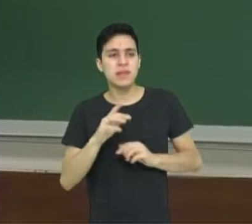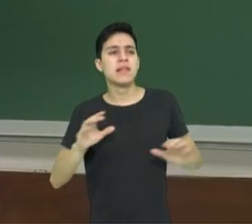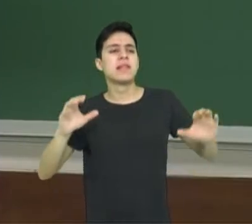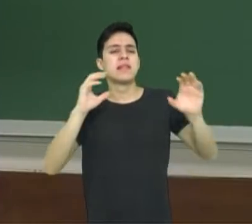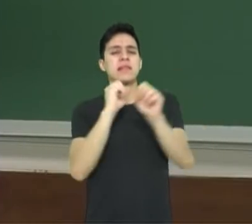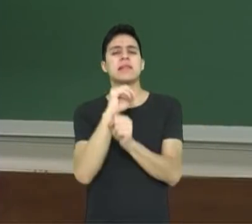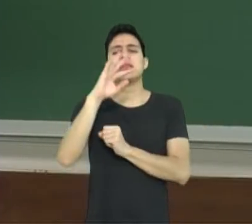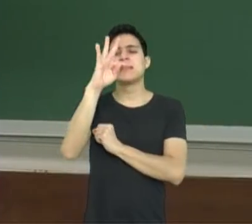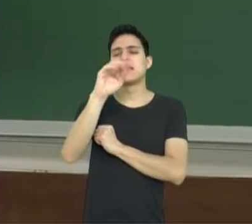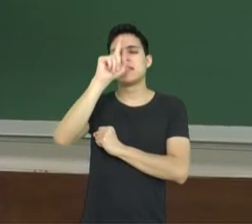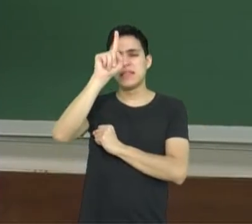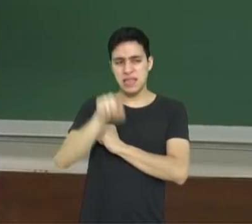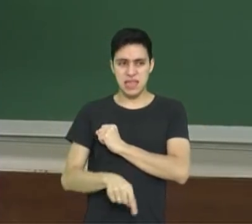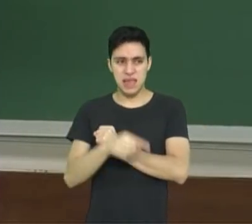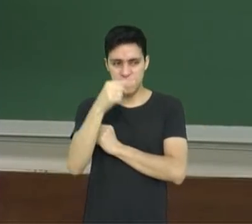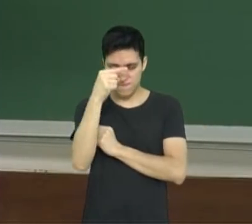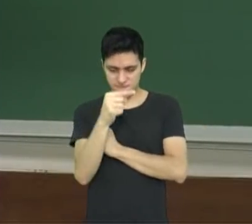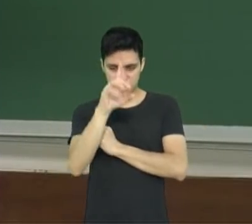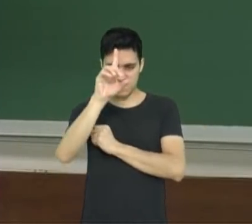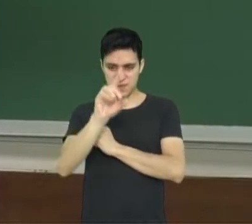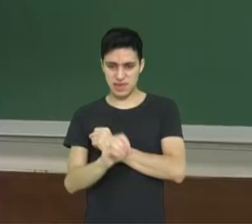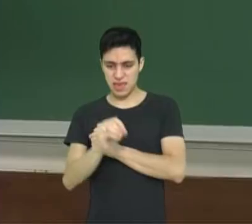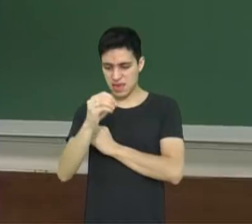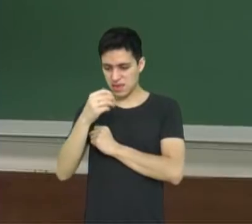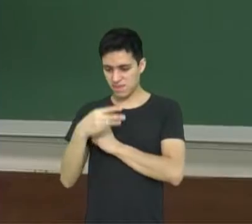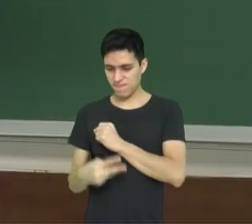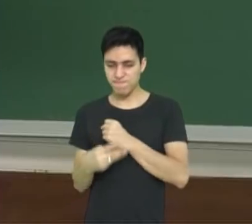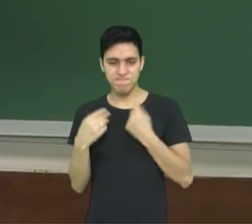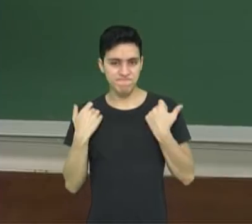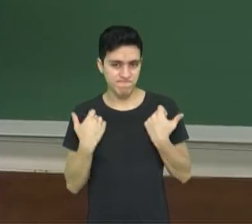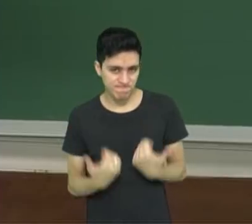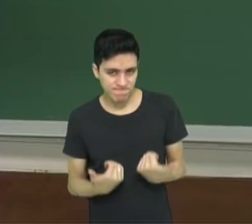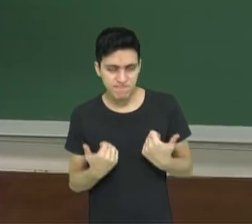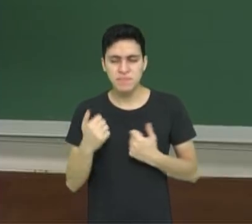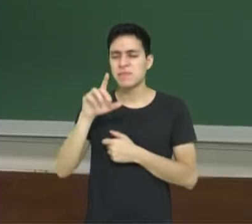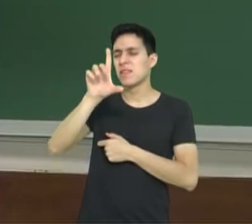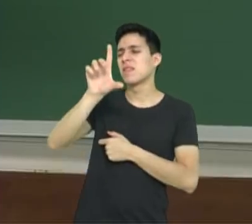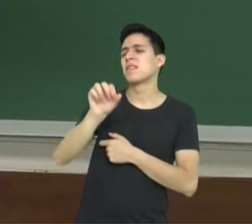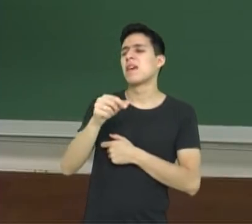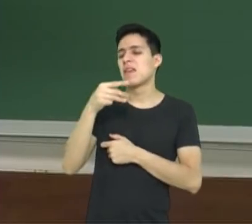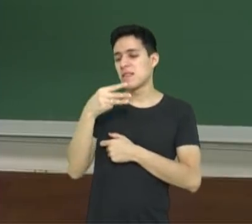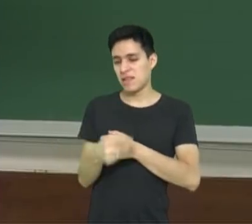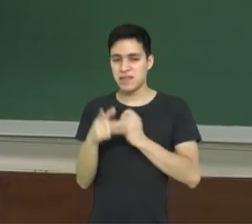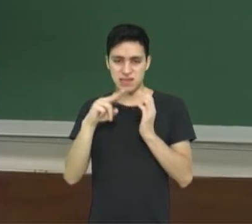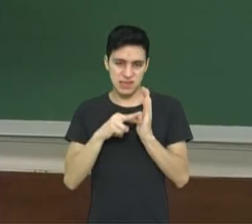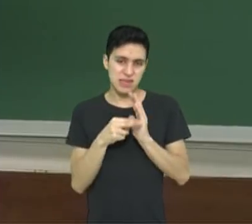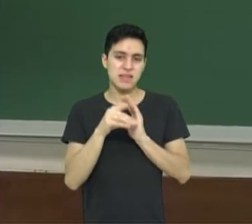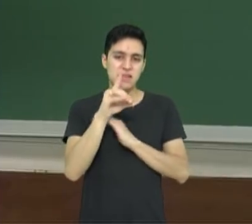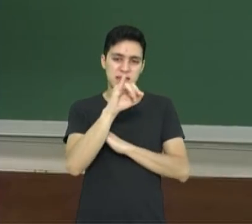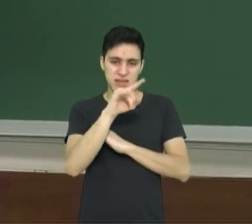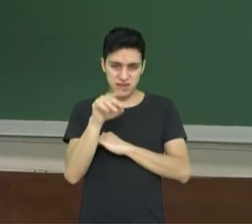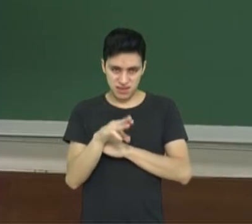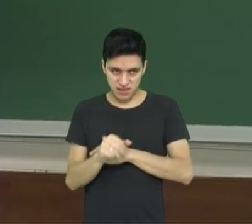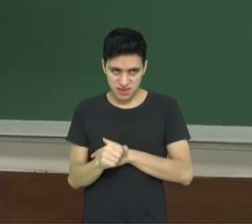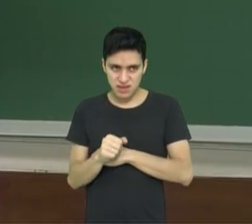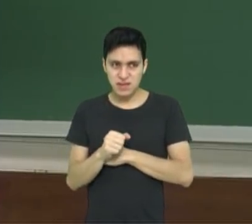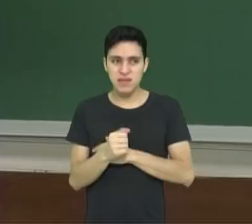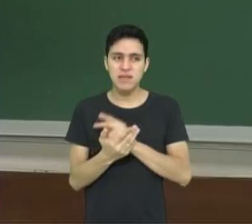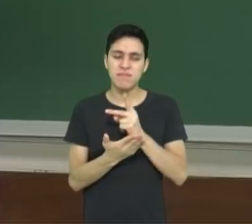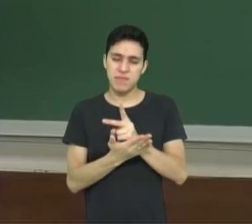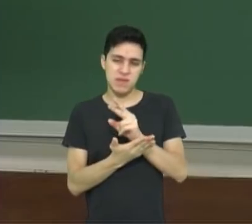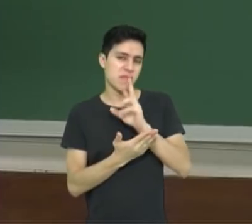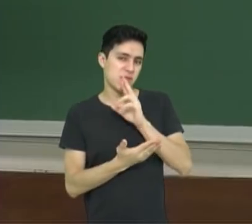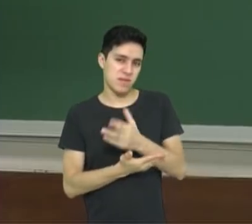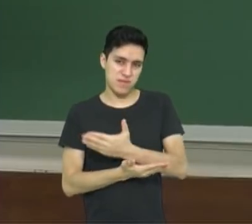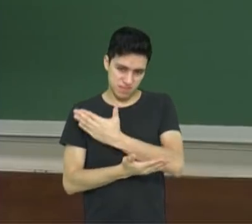T é menos 10 terços. 10 terços é uma dízima periódica, inclusive é o mesmo resultado,